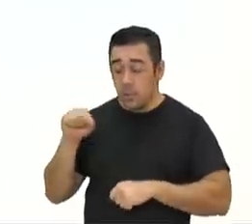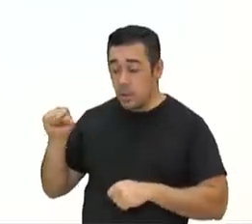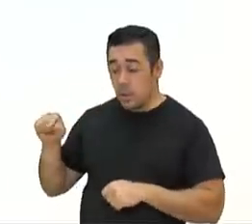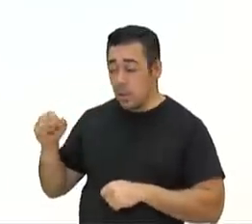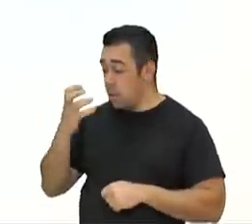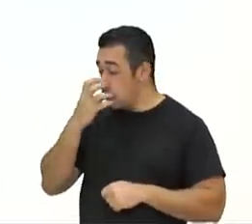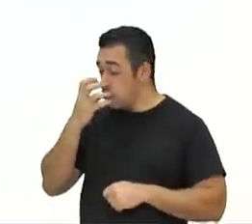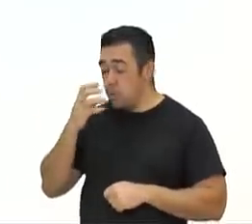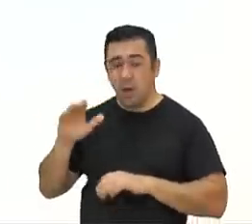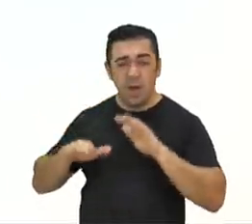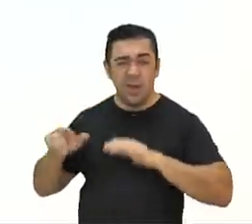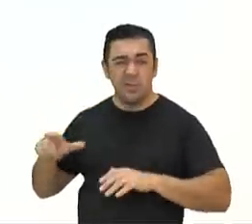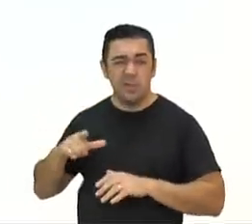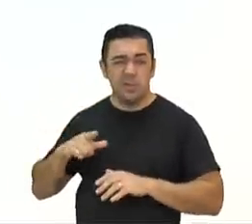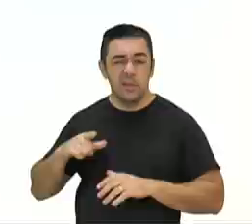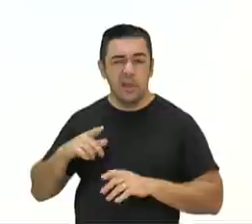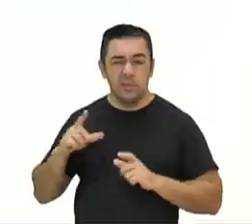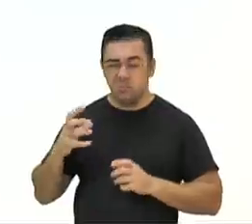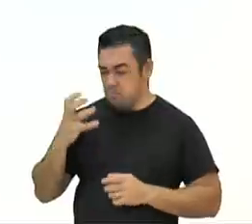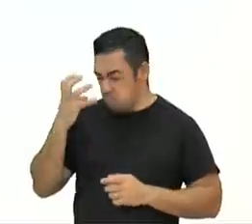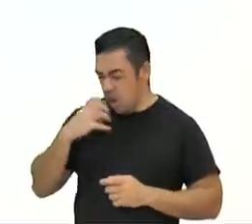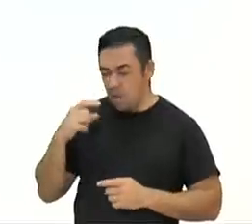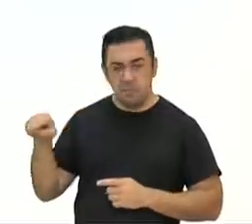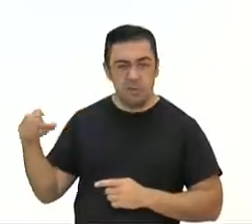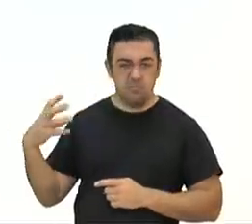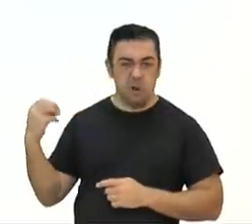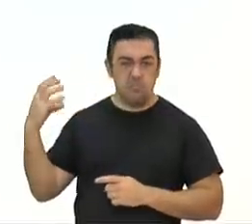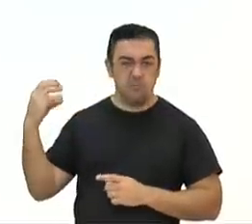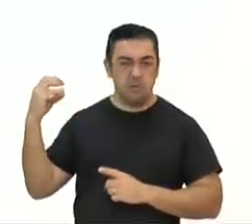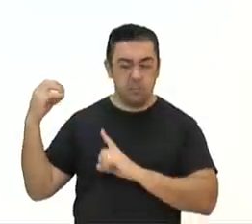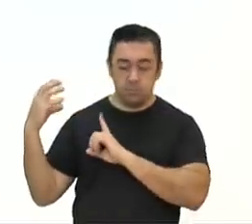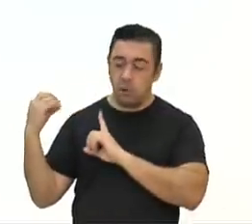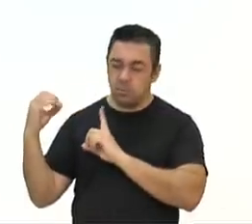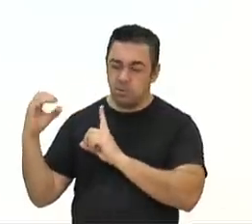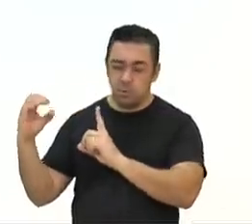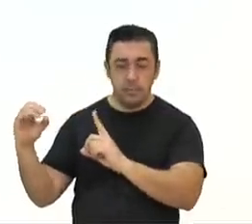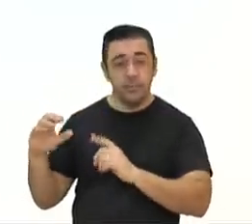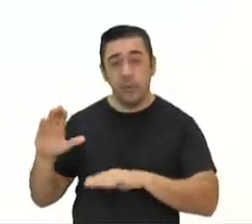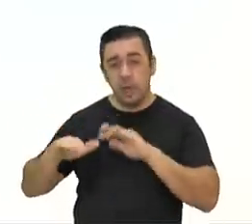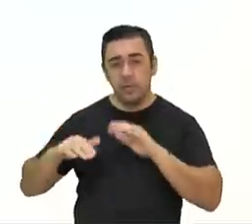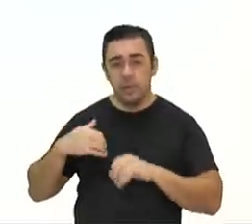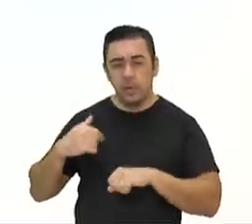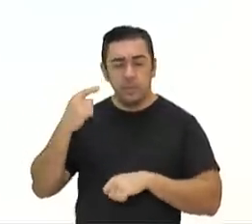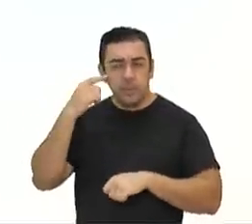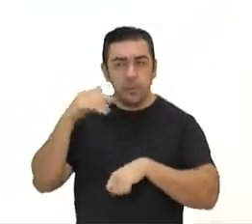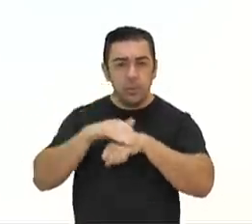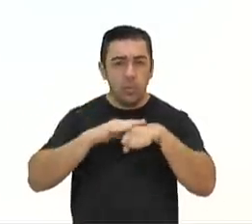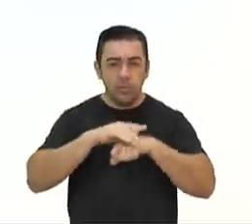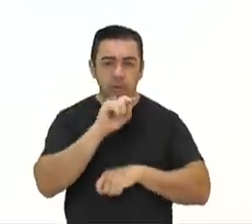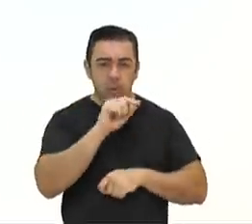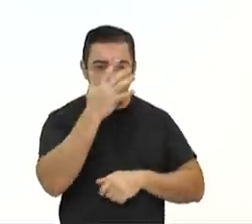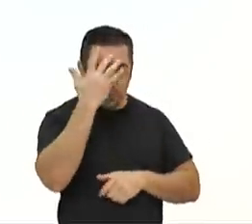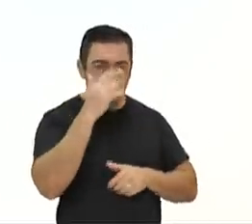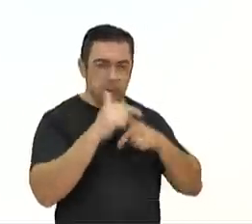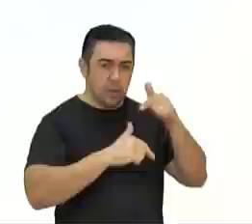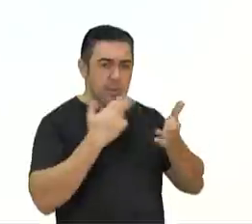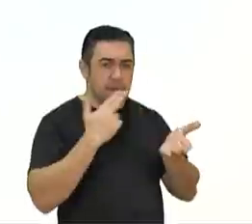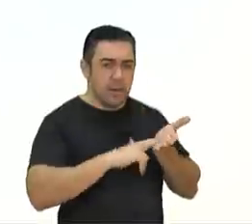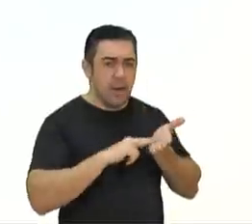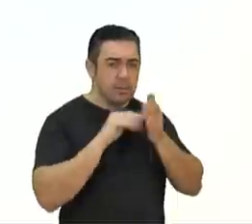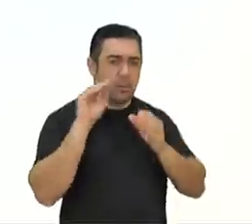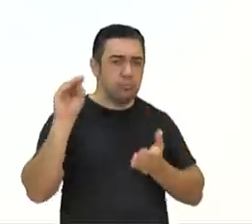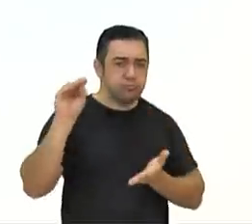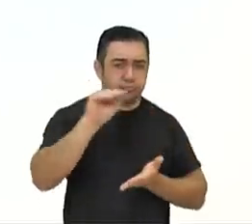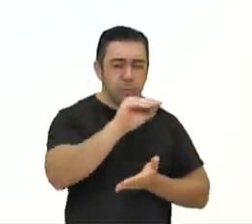bicho esteja com um ânimo belicoso e aí dele latido. Tenho pensado em falar com algum carteiro. Talvez eles,